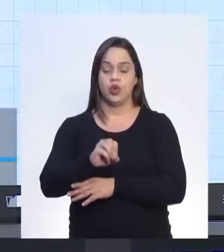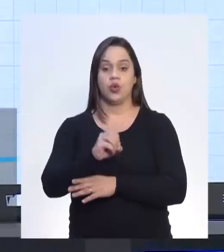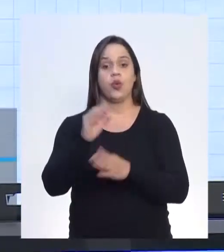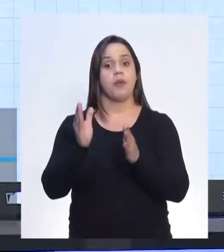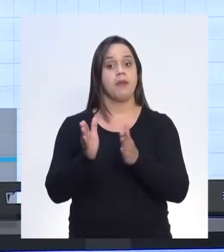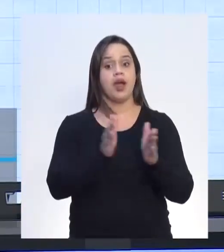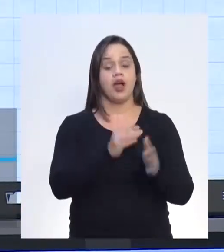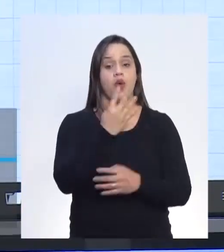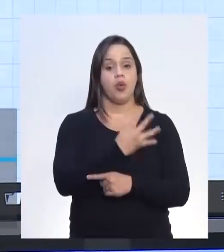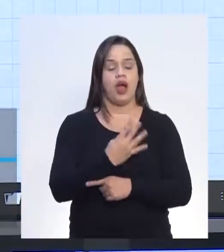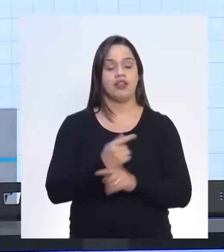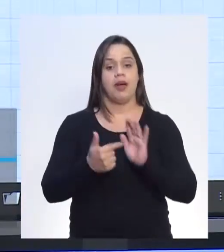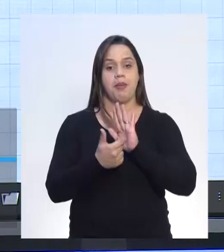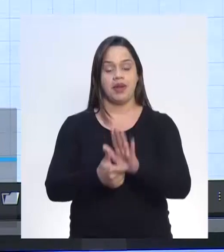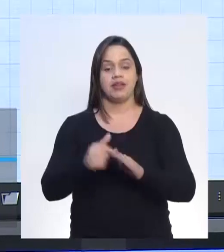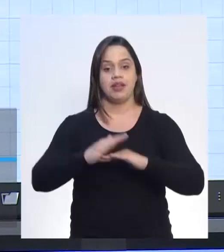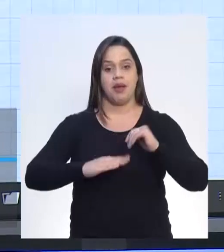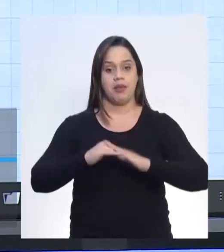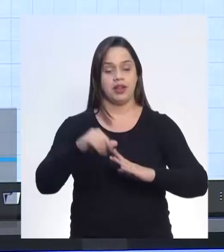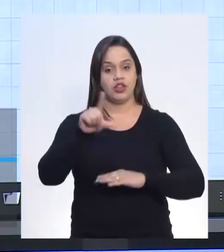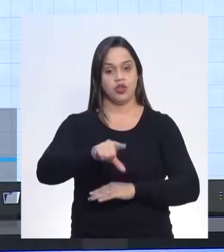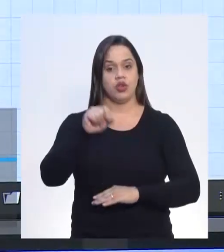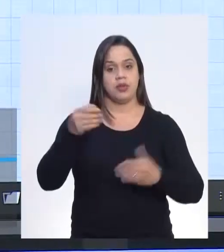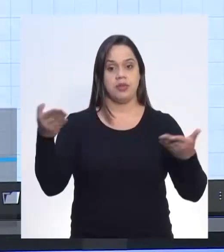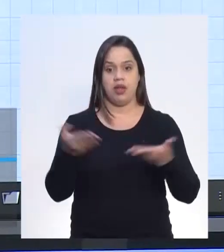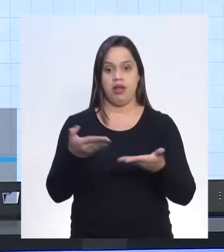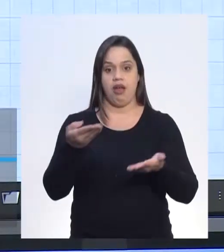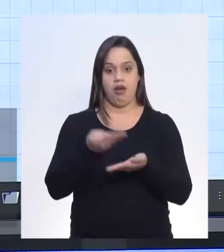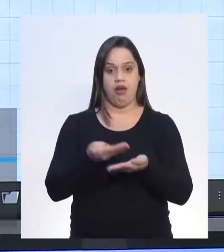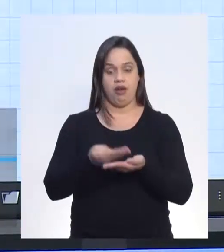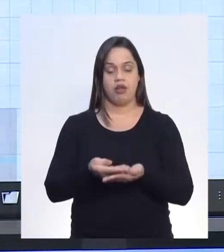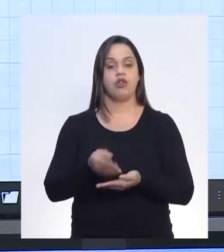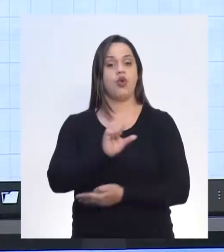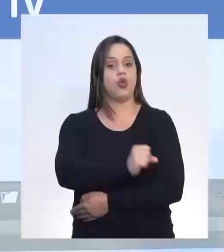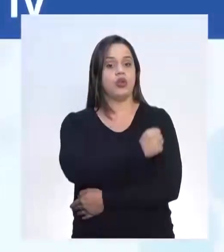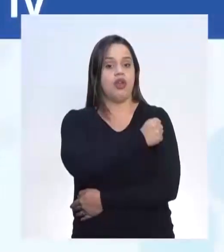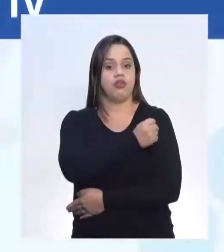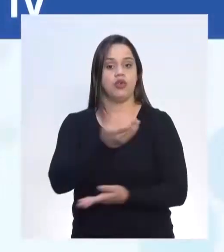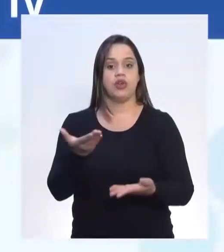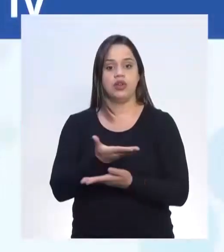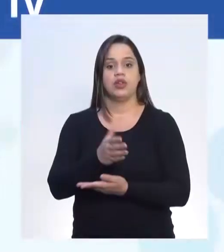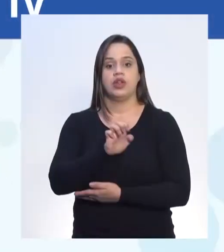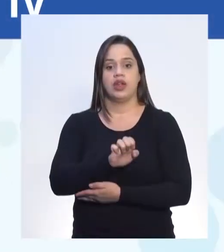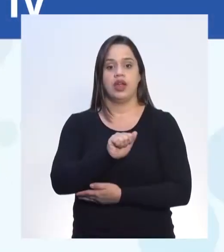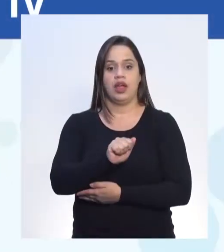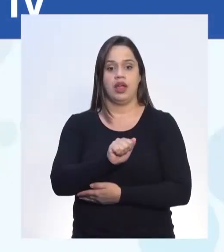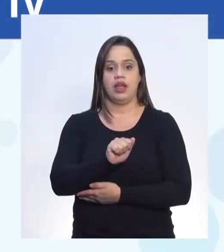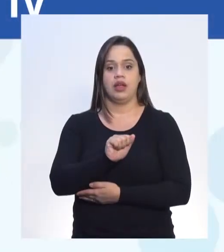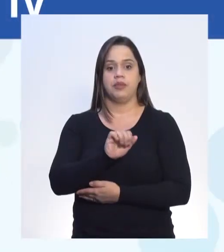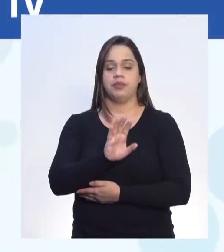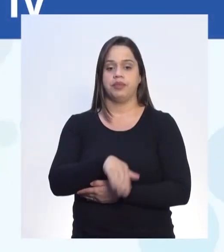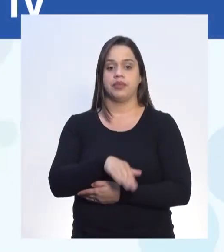a habilidade selecionada para essa aula. 8º ano,